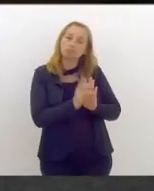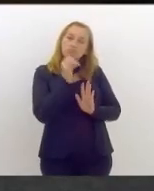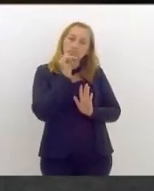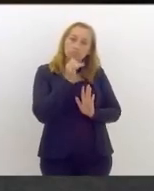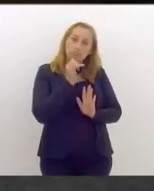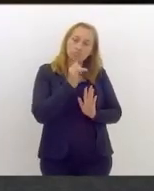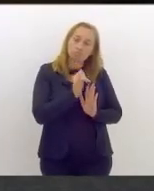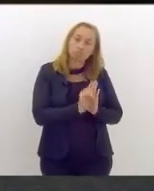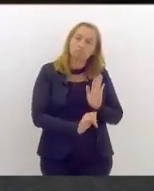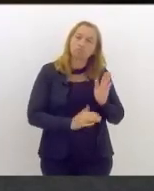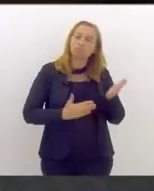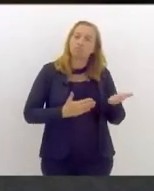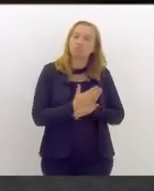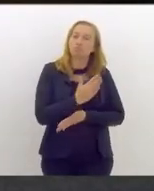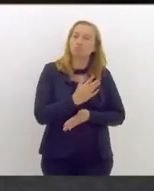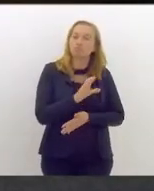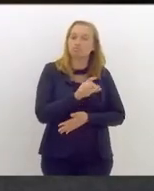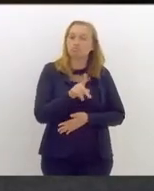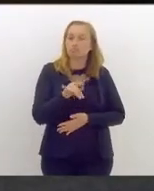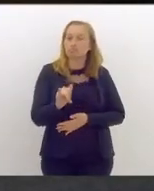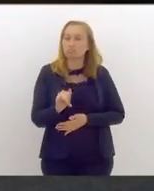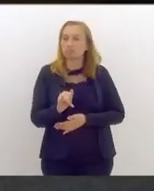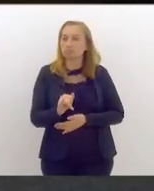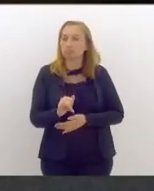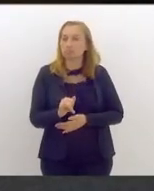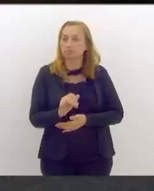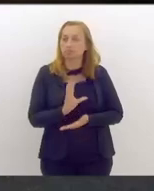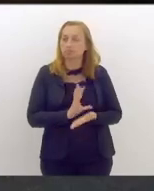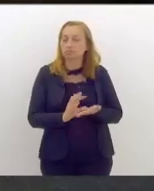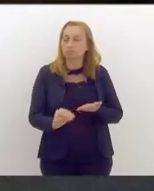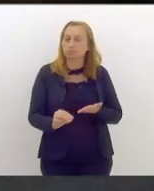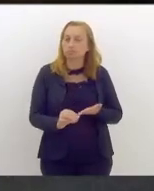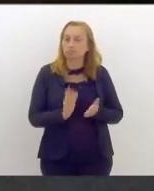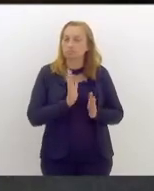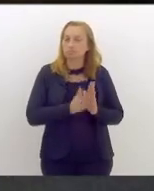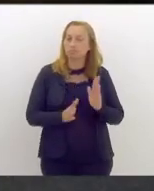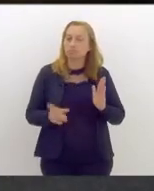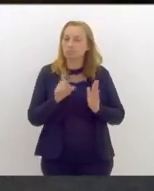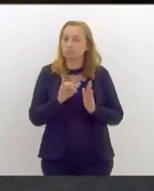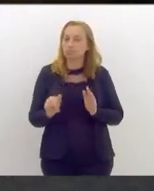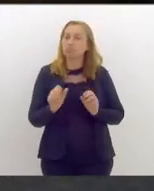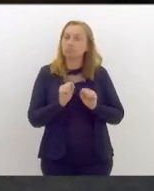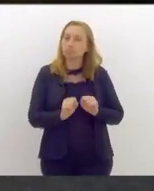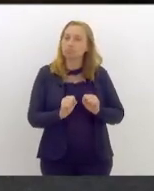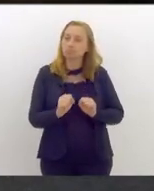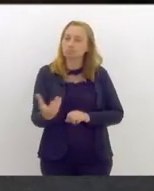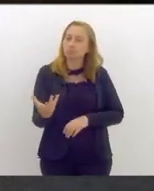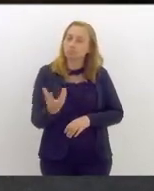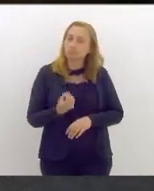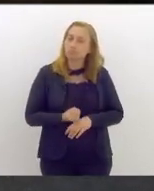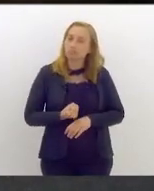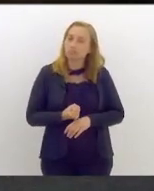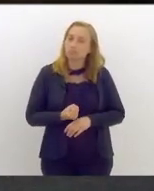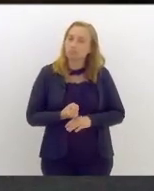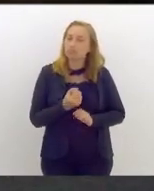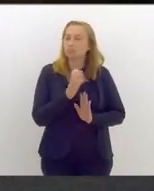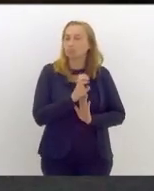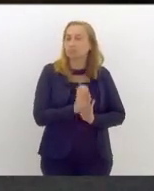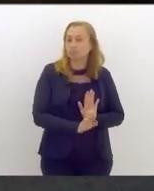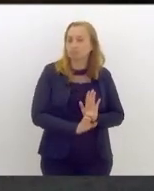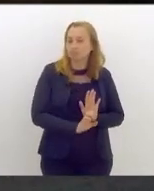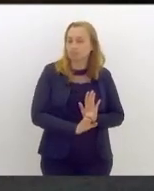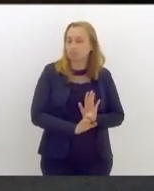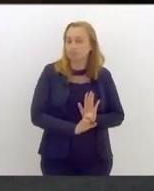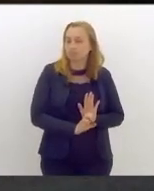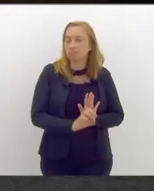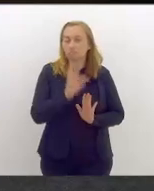o relatório aprovado na CPI é pautado na ordem do dia ele pode receber emendas e